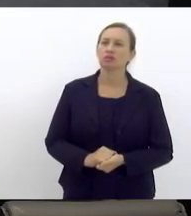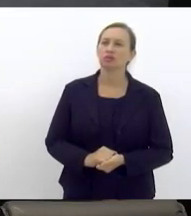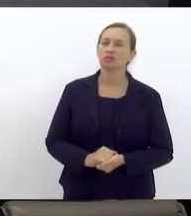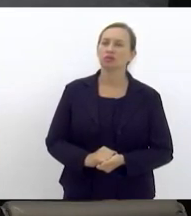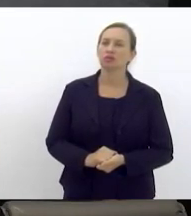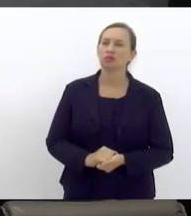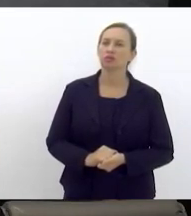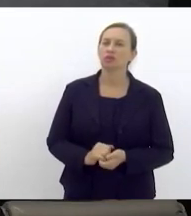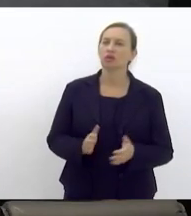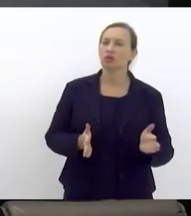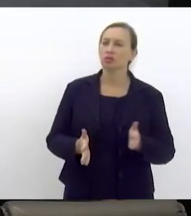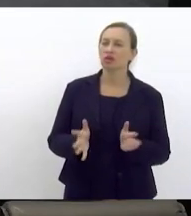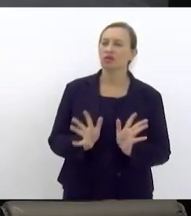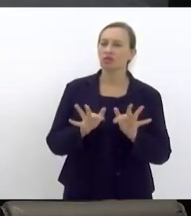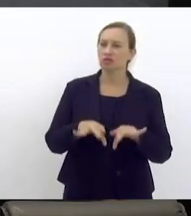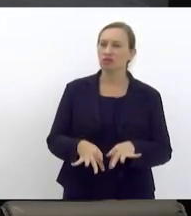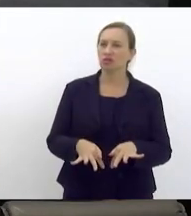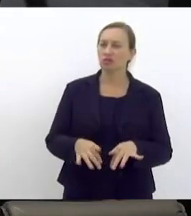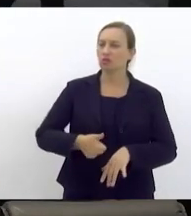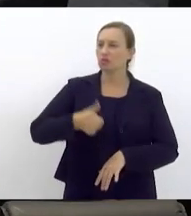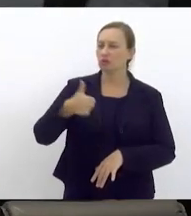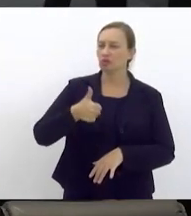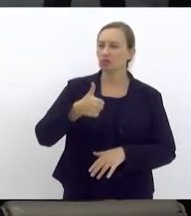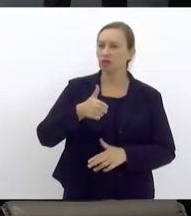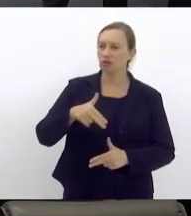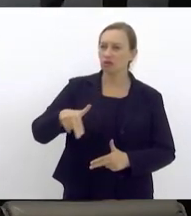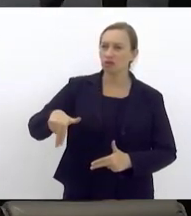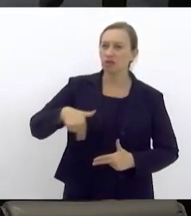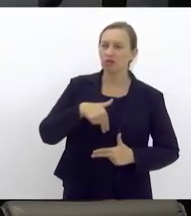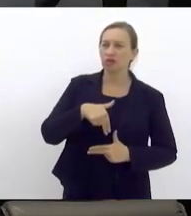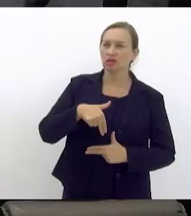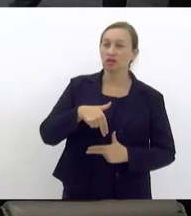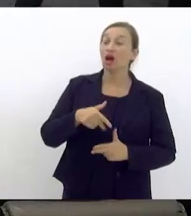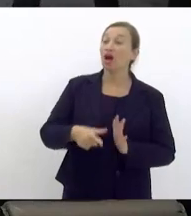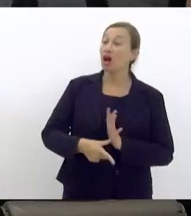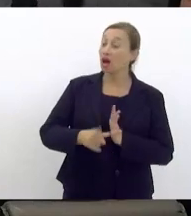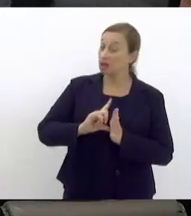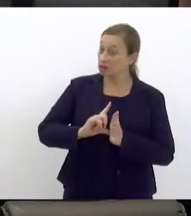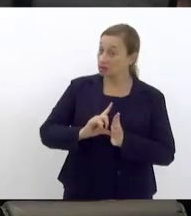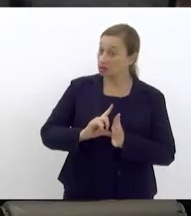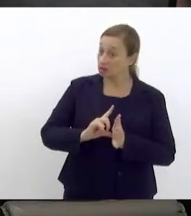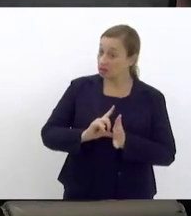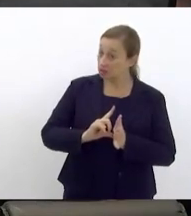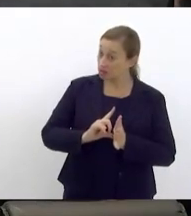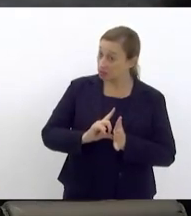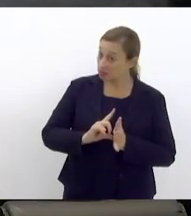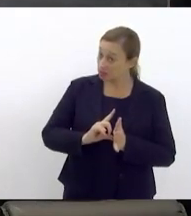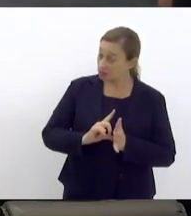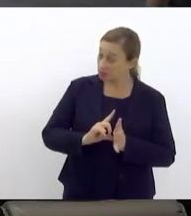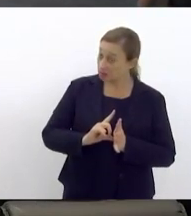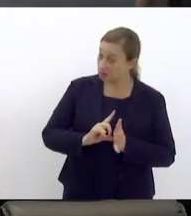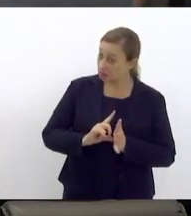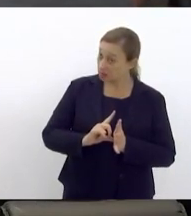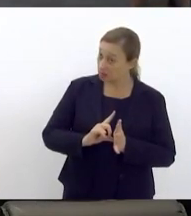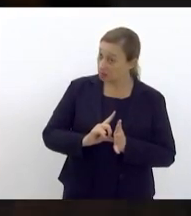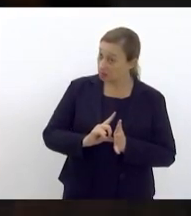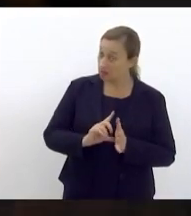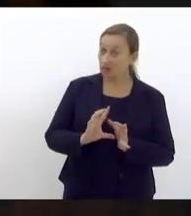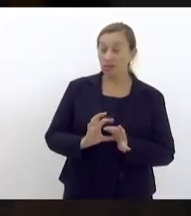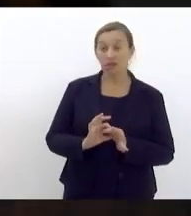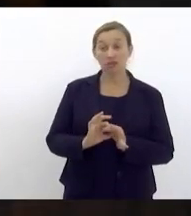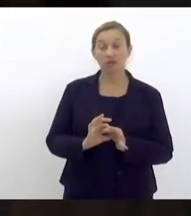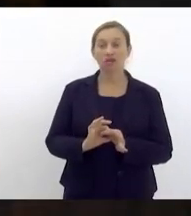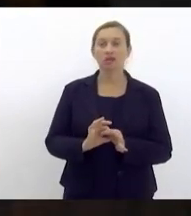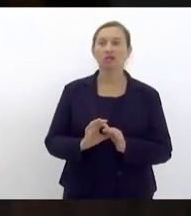ao expediente final com o primeiro oradores escrito a antes porém antes porém de passar por experiência